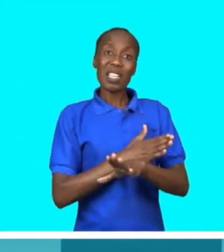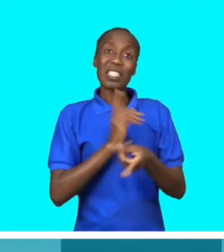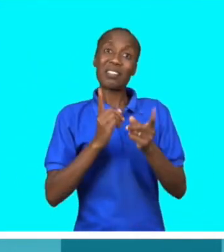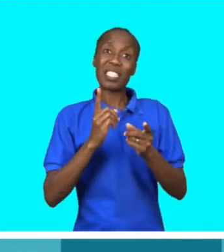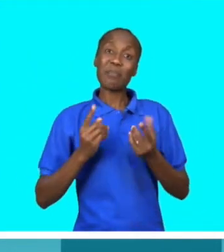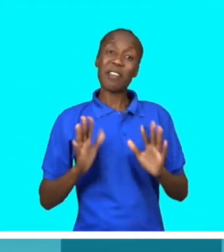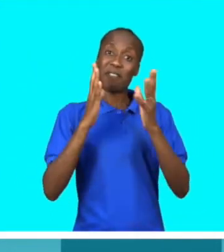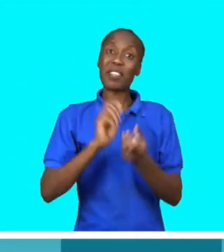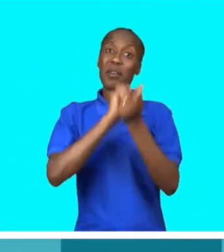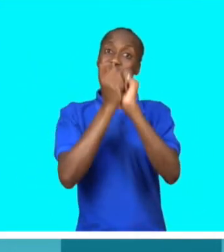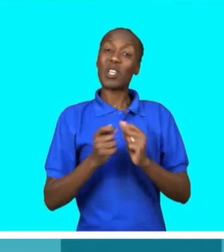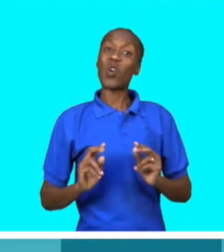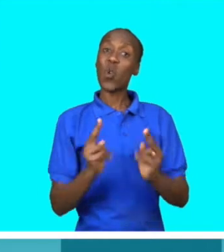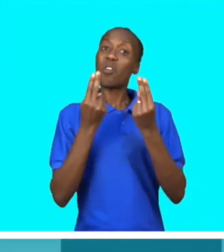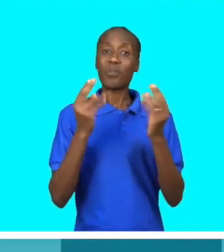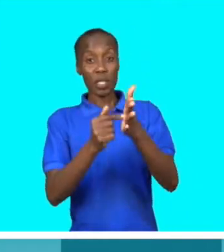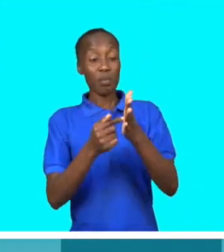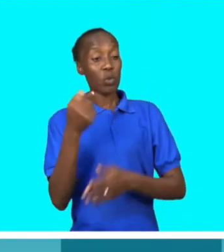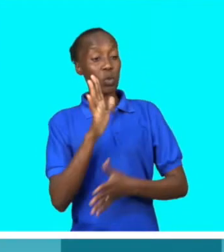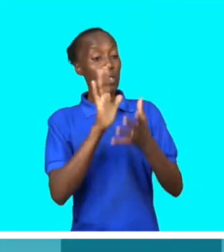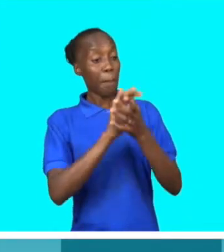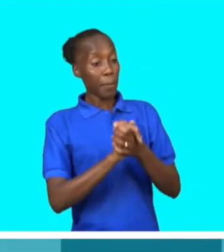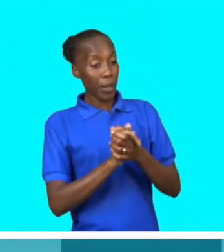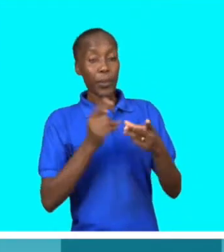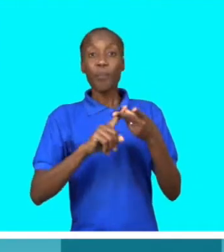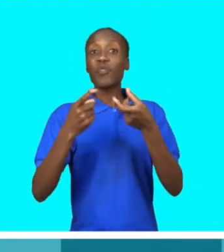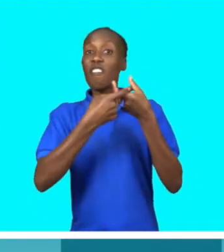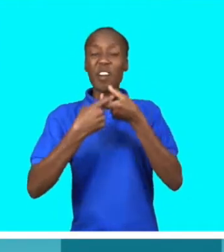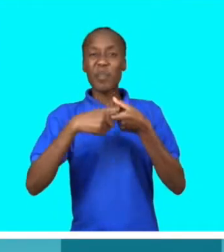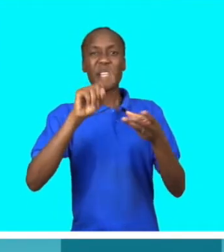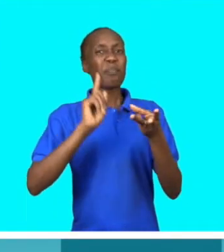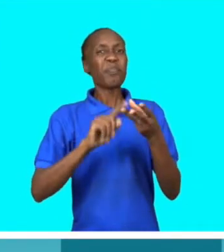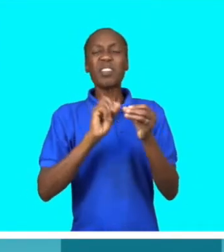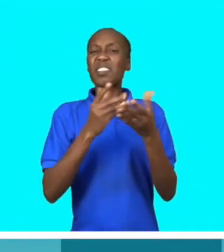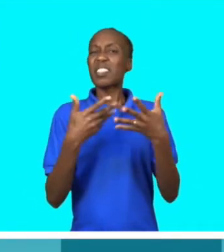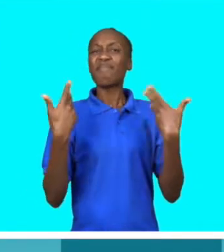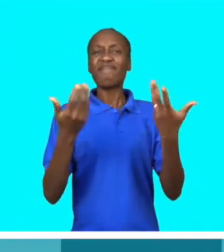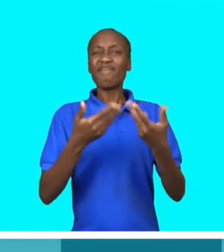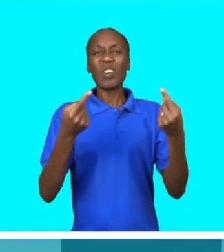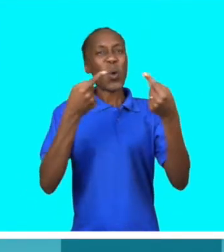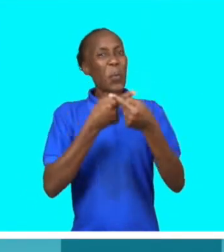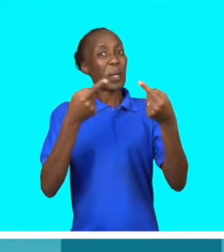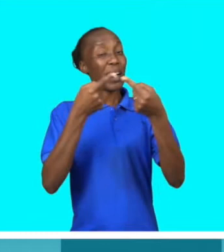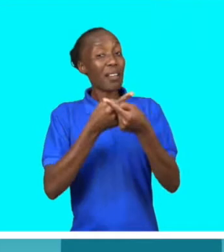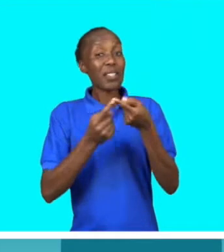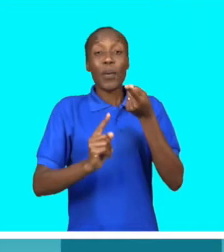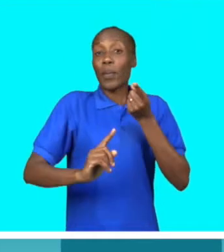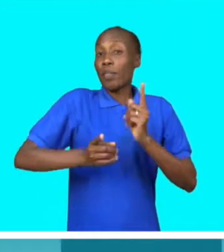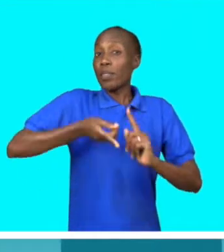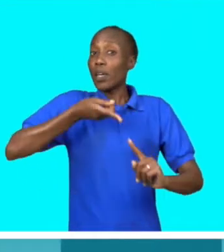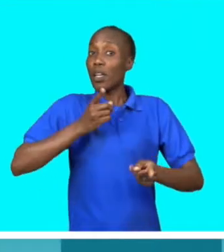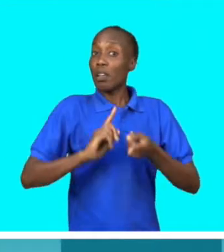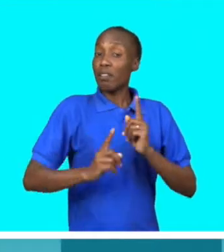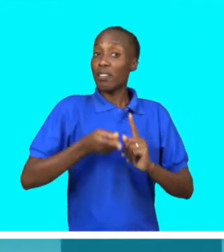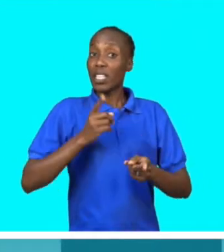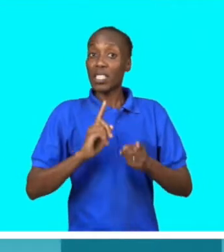provavelmente não estivesse preparado para enfrentar aquela realidade. Por exemplo, dos seus amigos, família, nunca teve uma